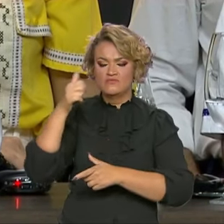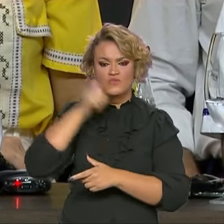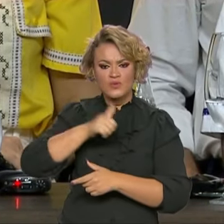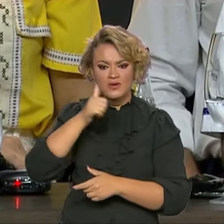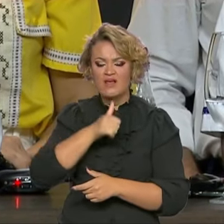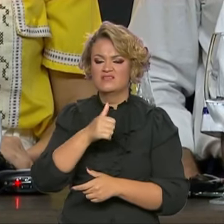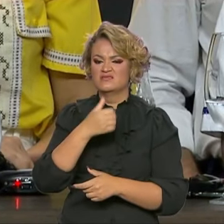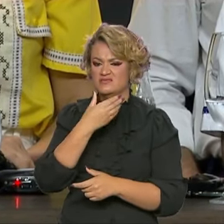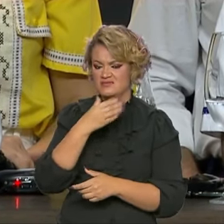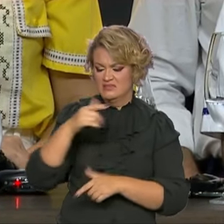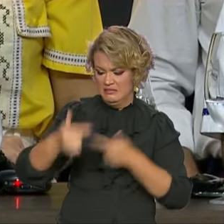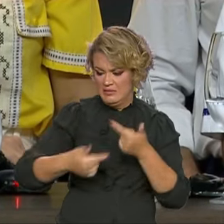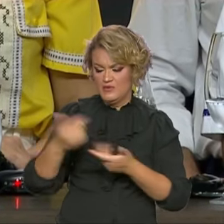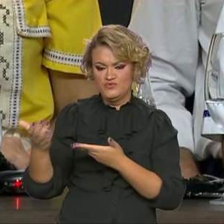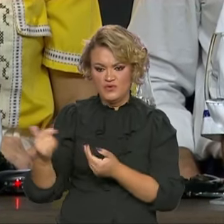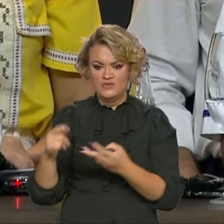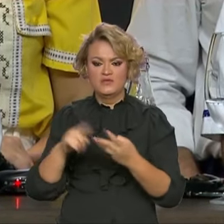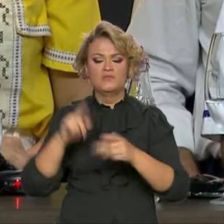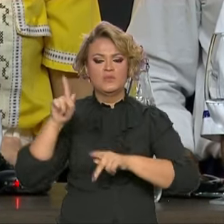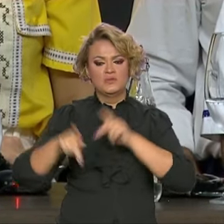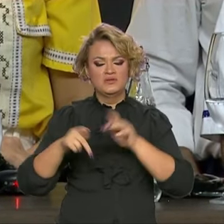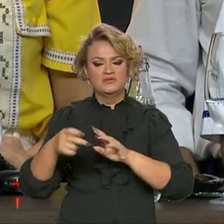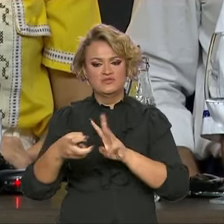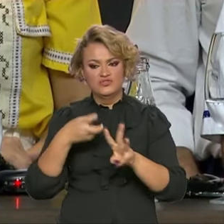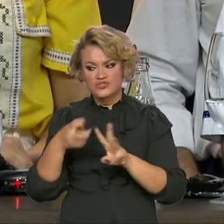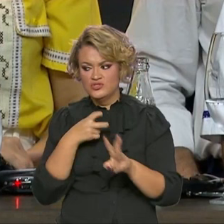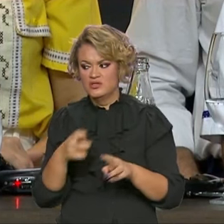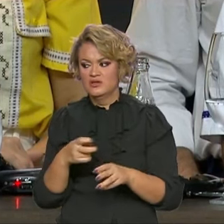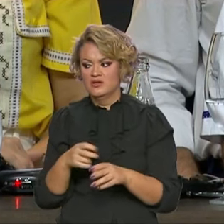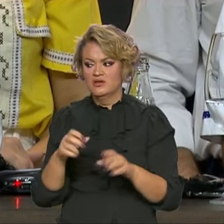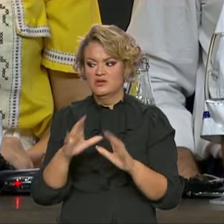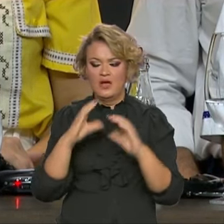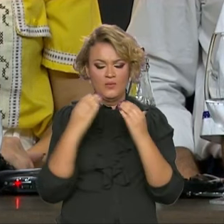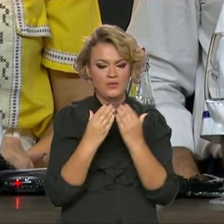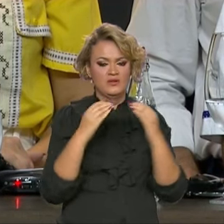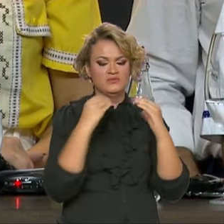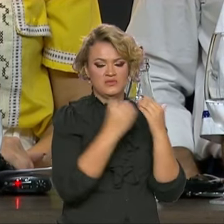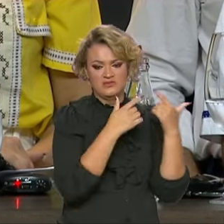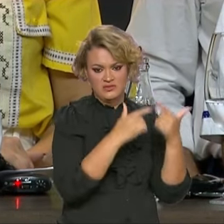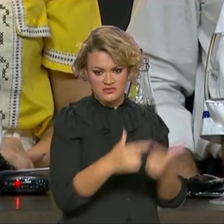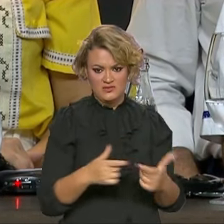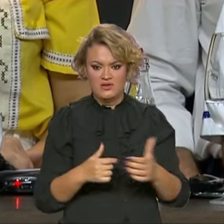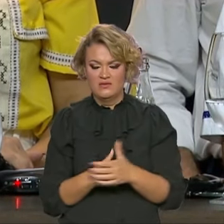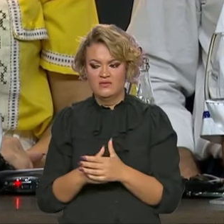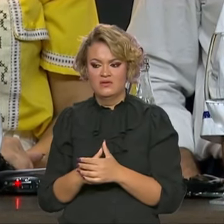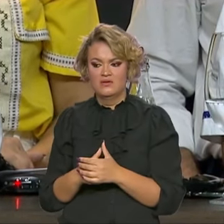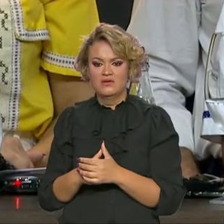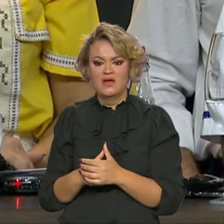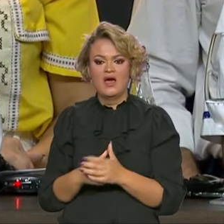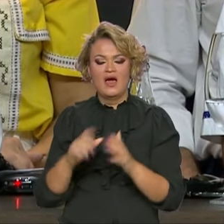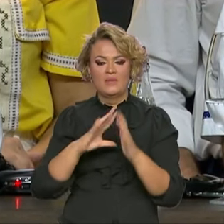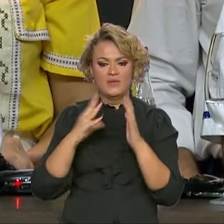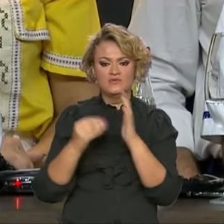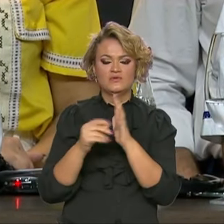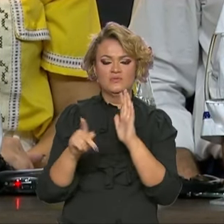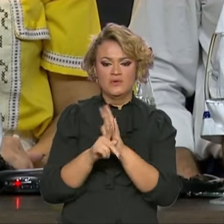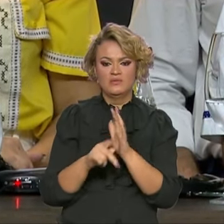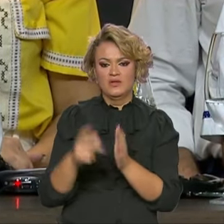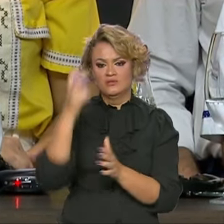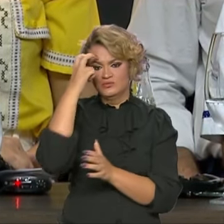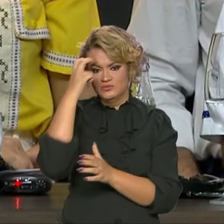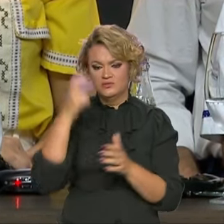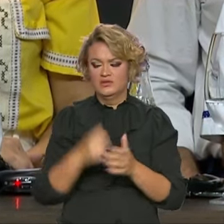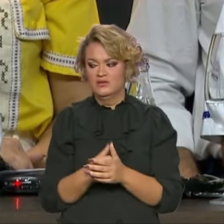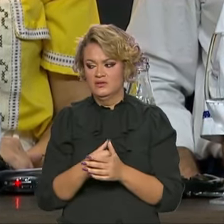e jovens, a Amazônia dos povos indígenas e das comunidades tradicionais, a Amazônia da cultura,